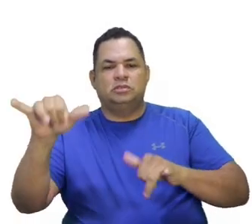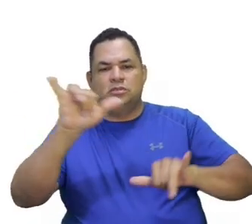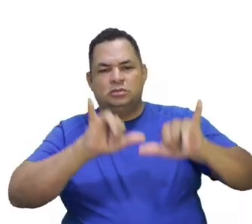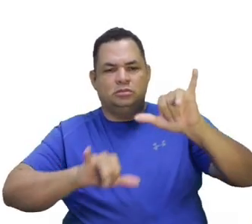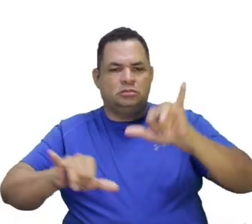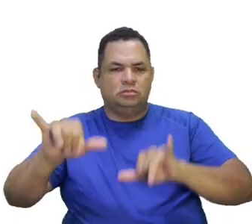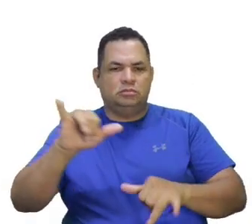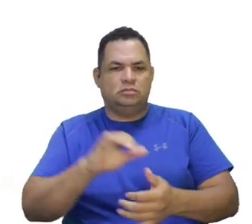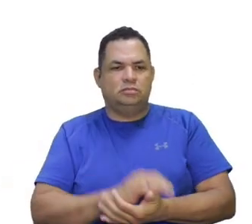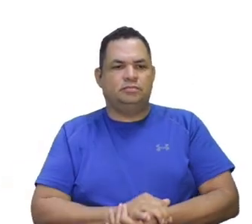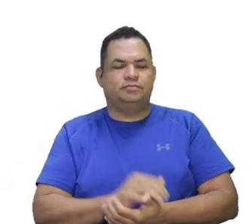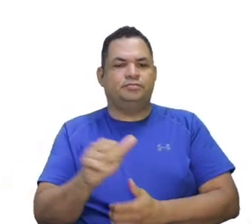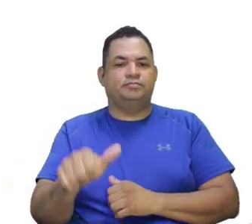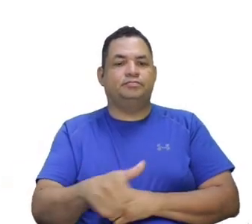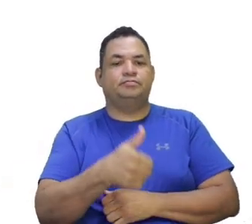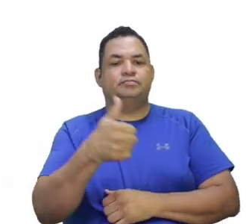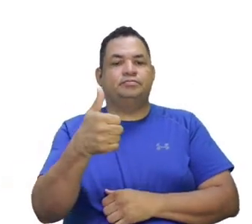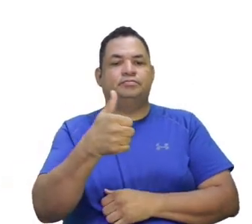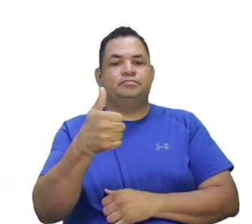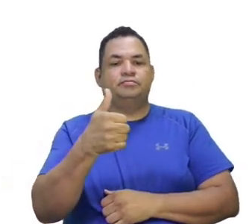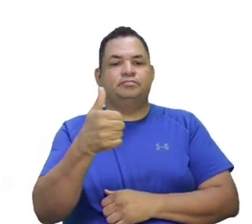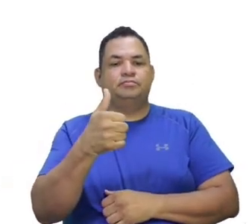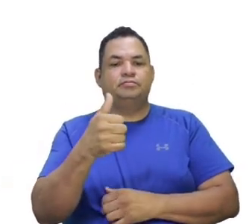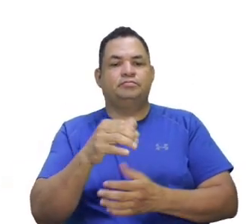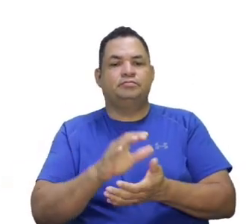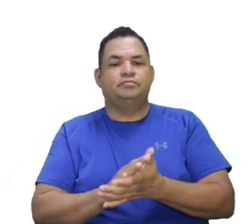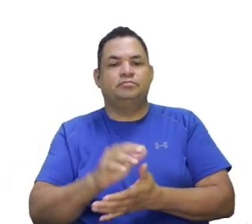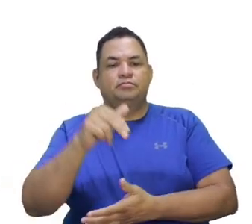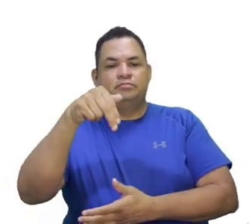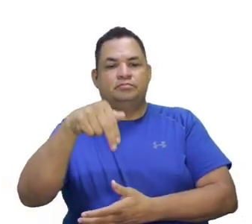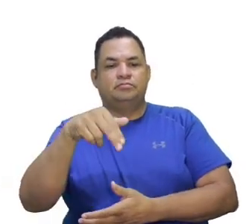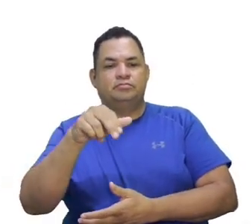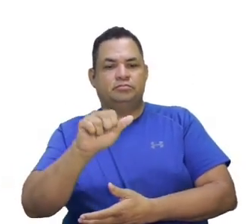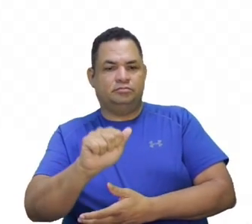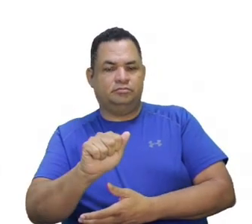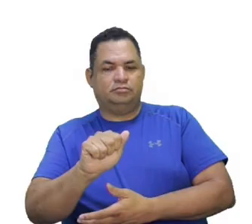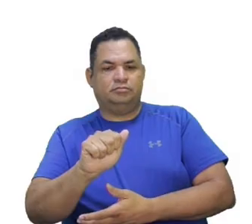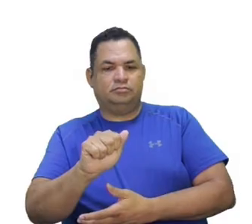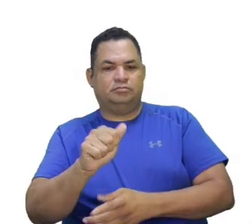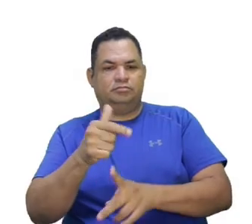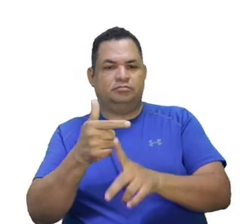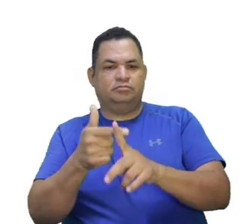O nosso primeiro íon é o íon sódio, o Na+.